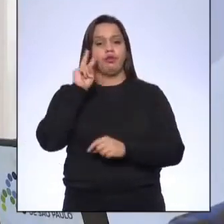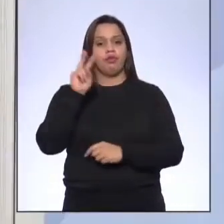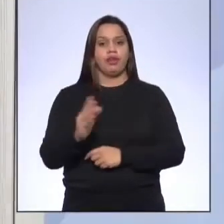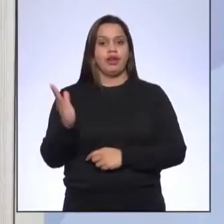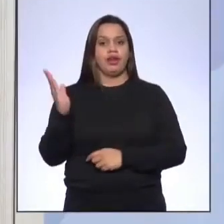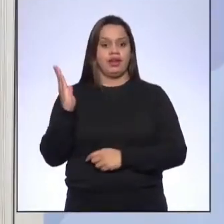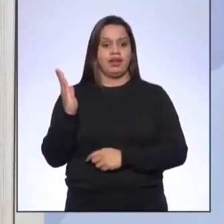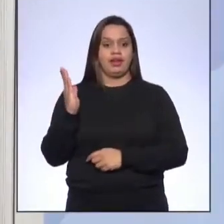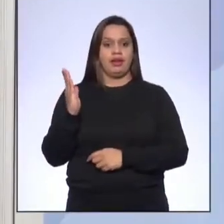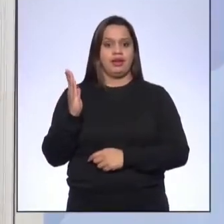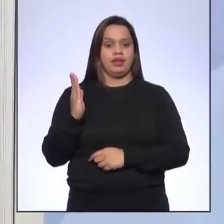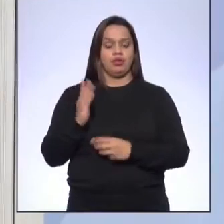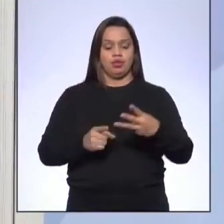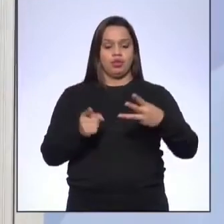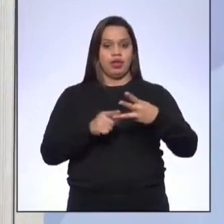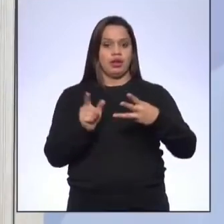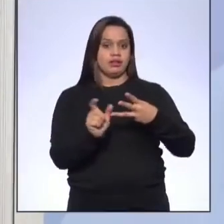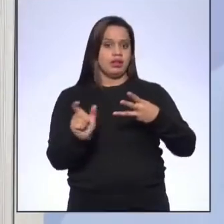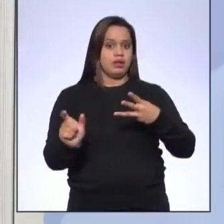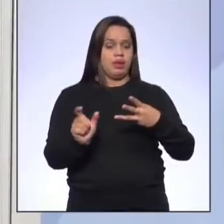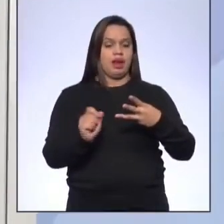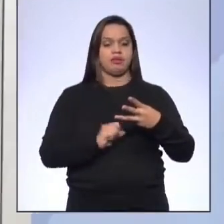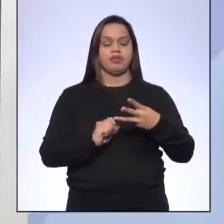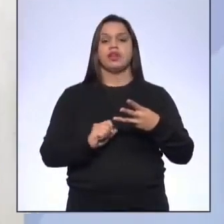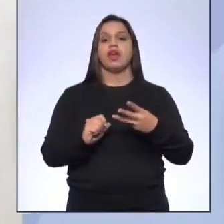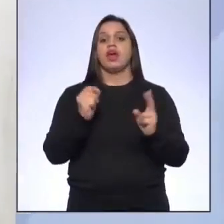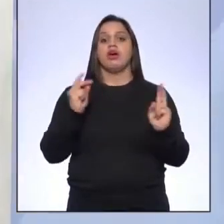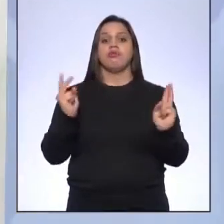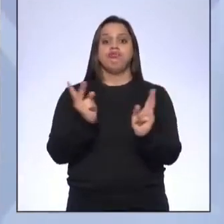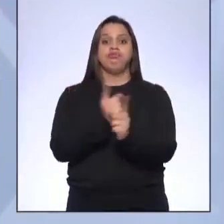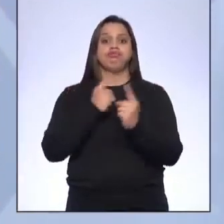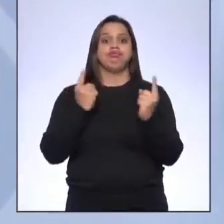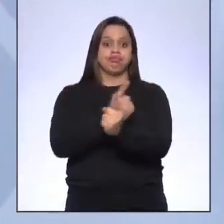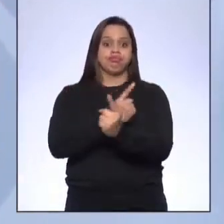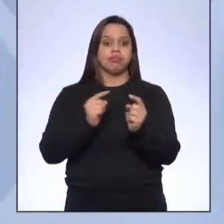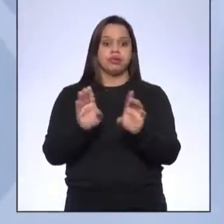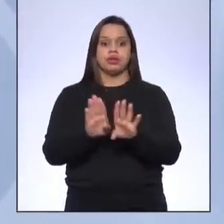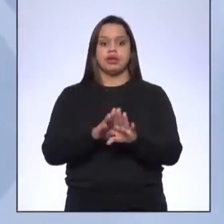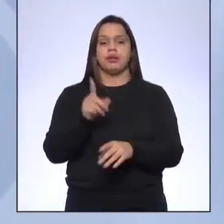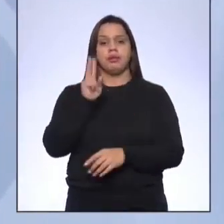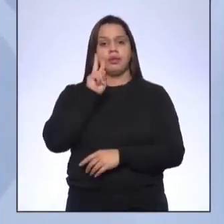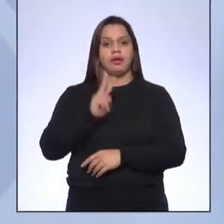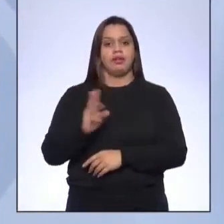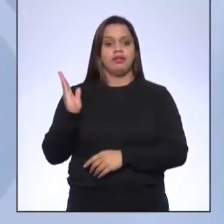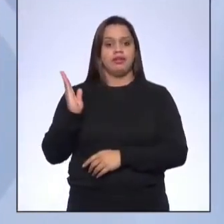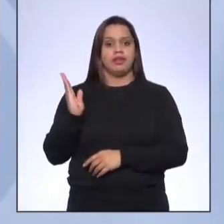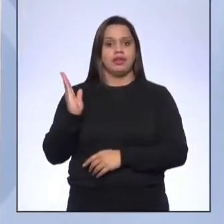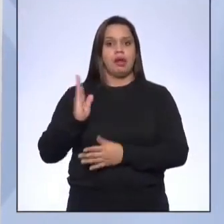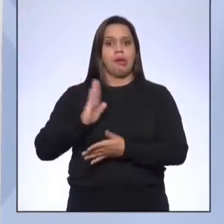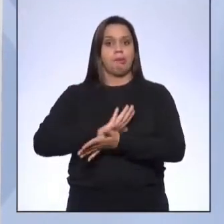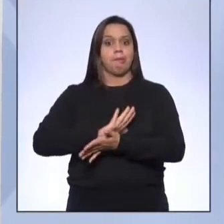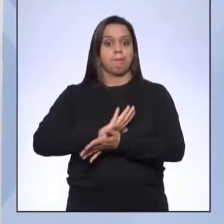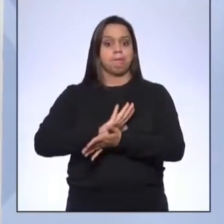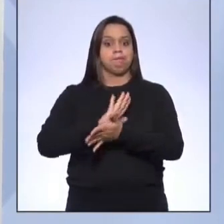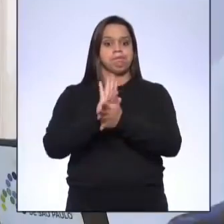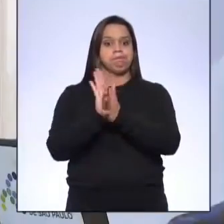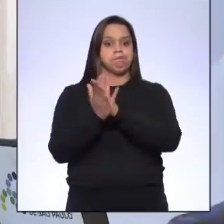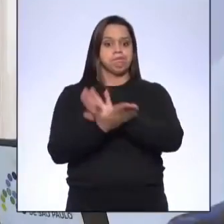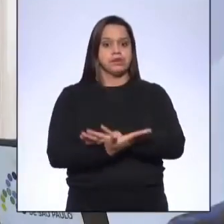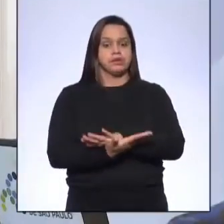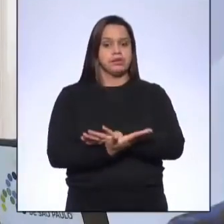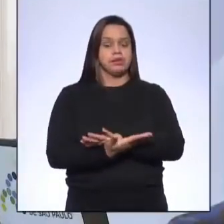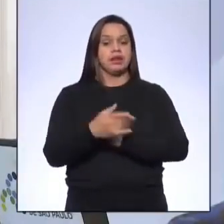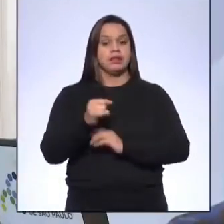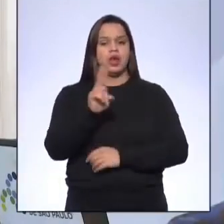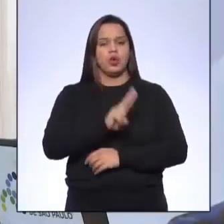no terceiro parágrafo, ciclone. Destroy. Olha aqui. Destro. Se eu usar o Y